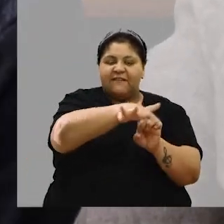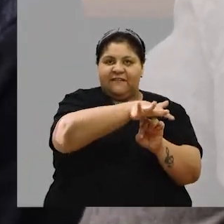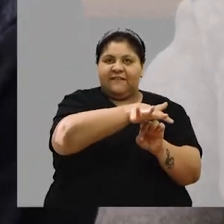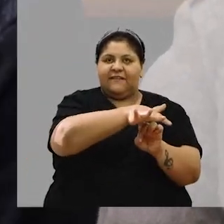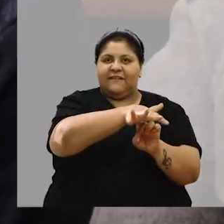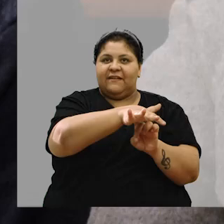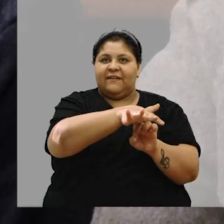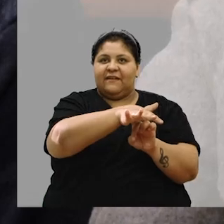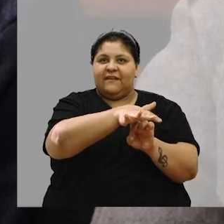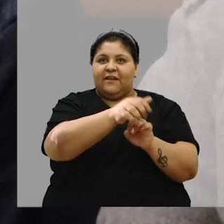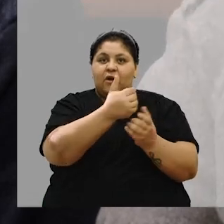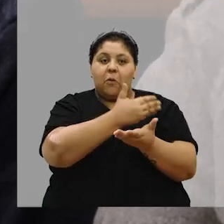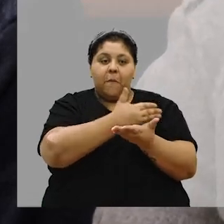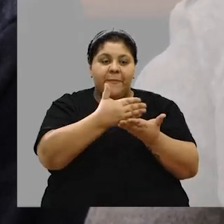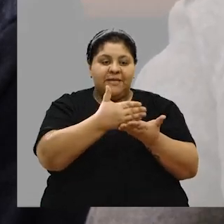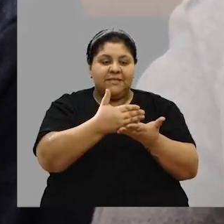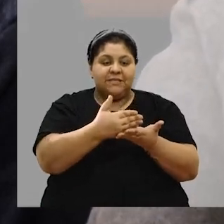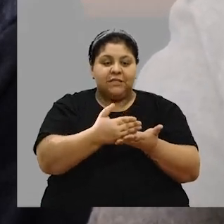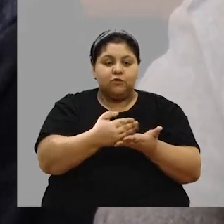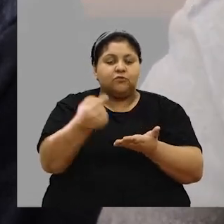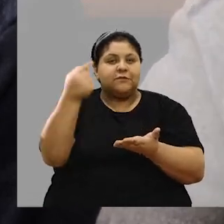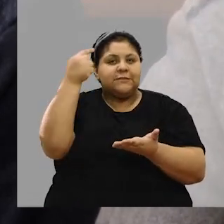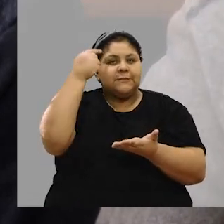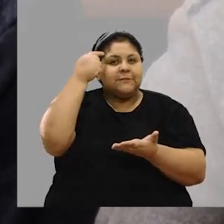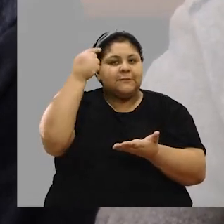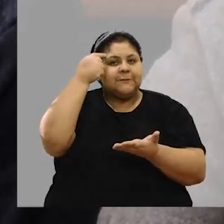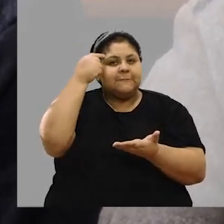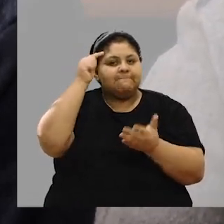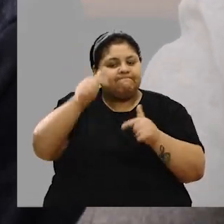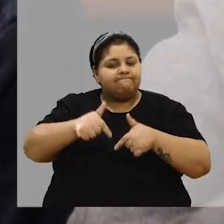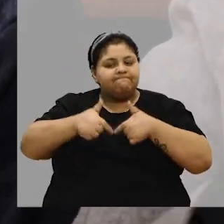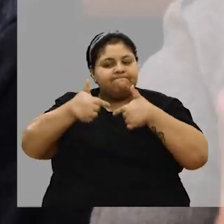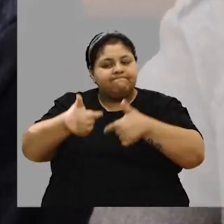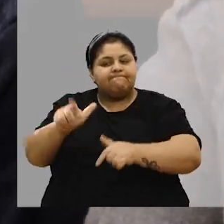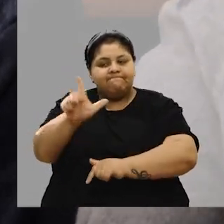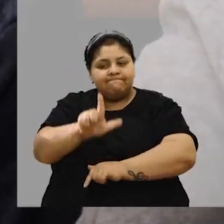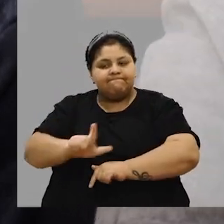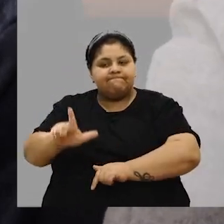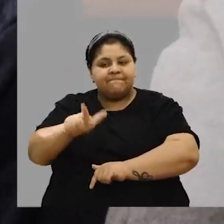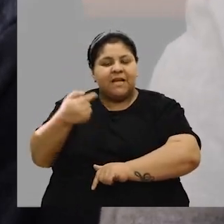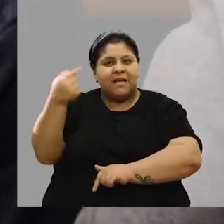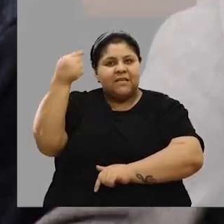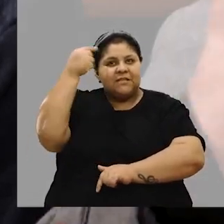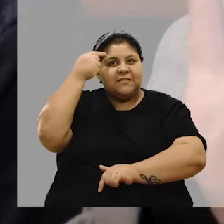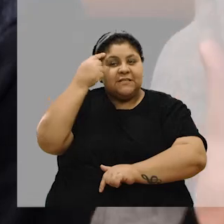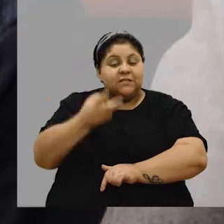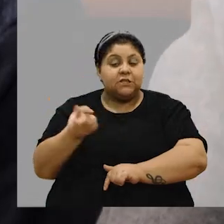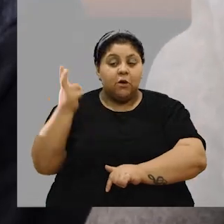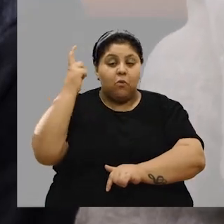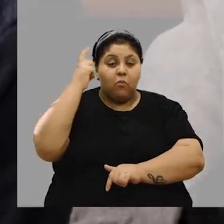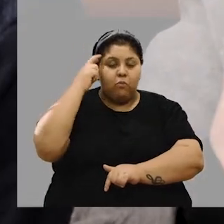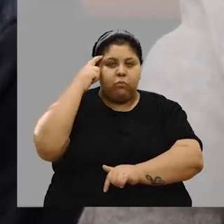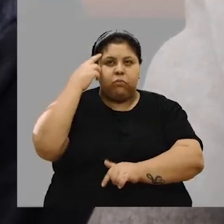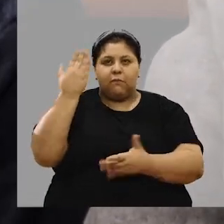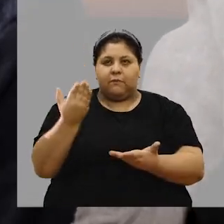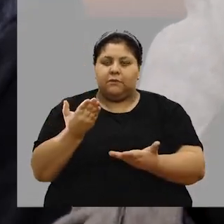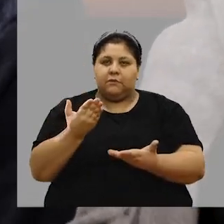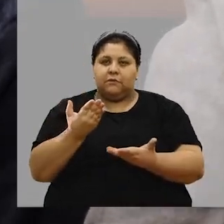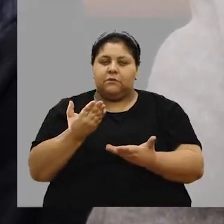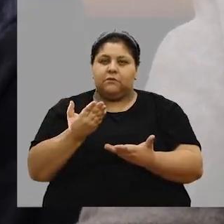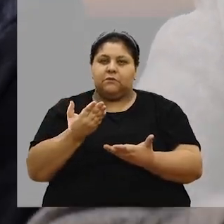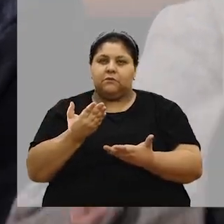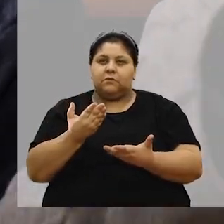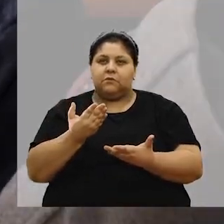compreensão de que a sociedade é feita dos seus saberes, né? E dos seus fazeres, e a literatura é isso, é os seus saberes, é a sua cultura,